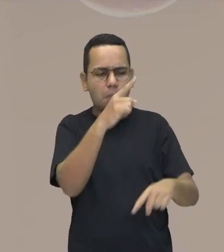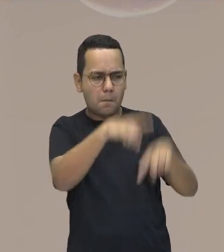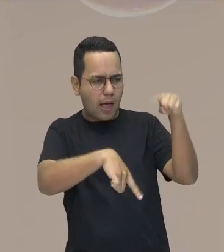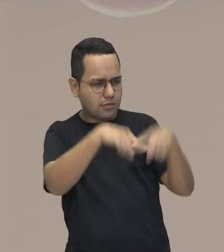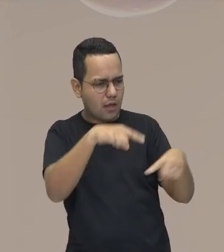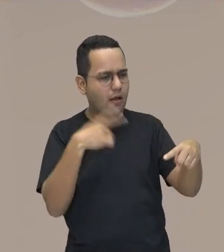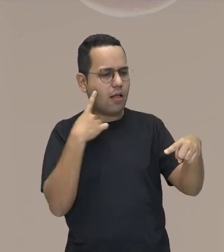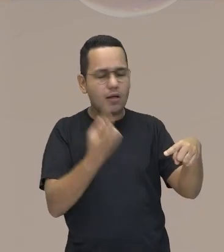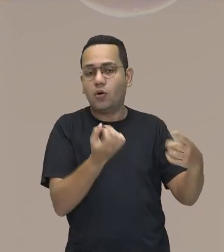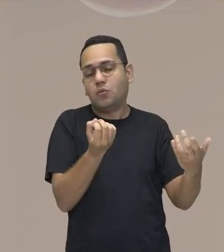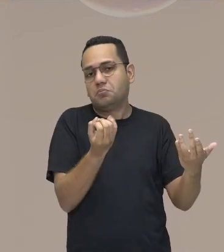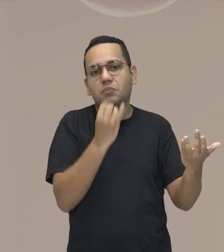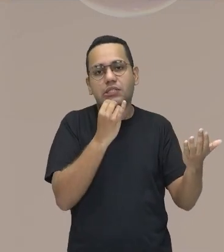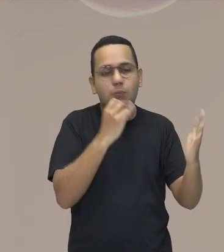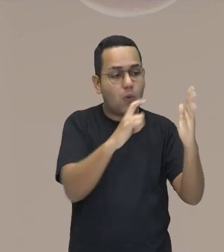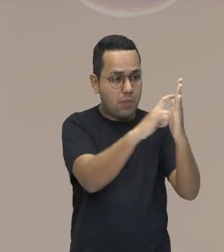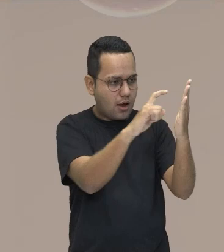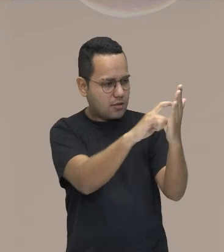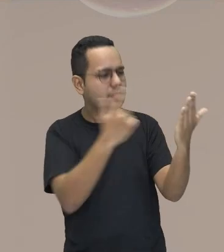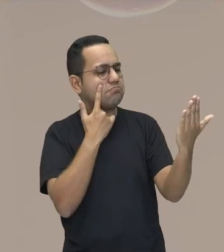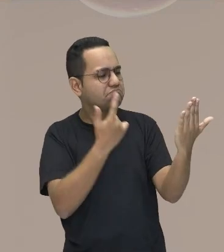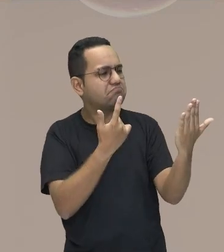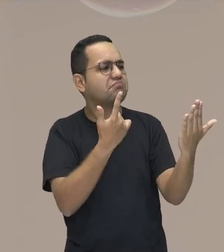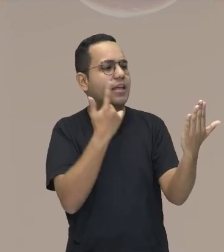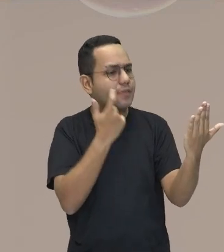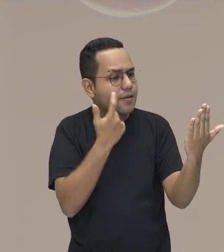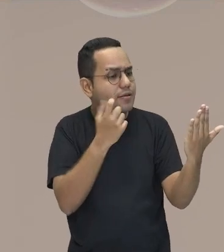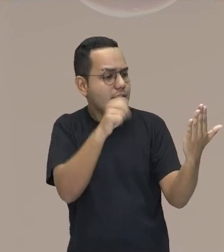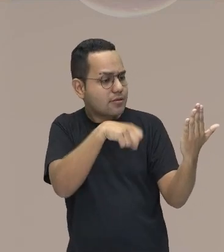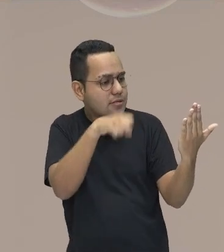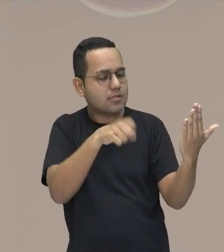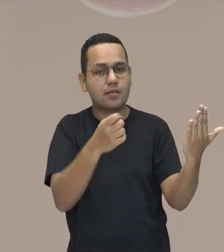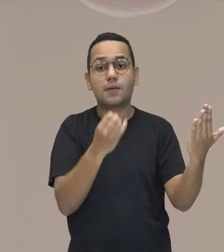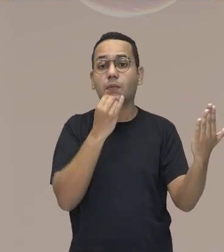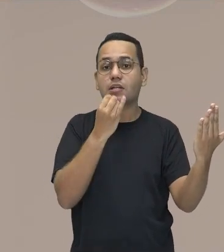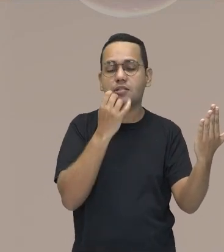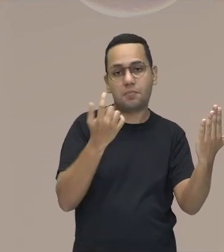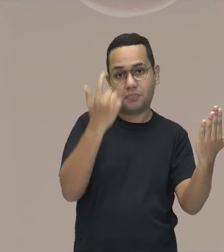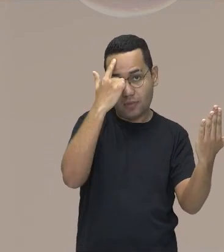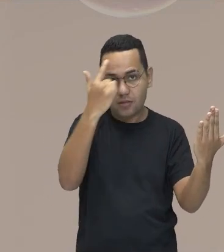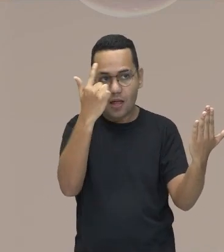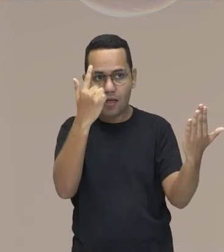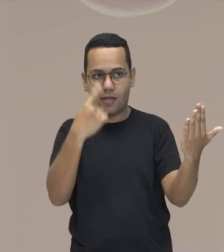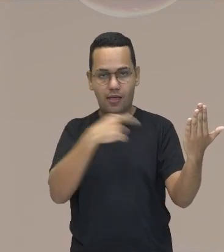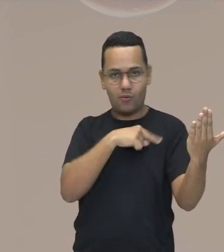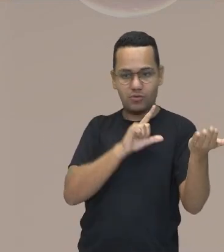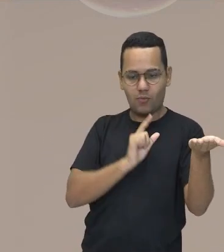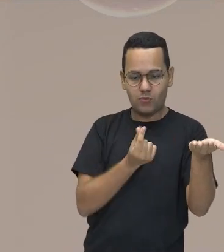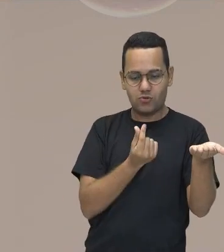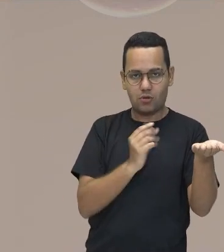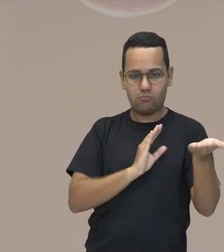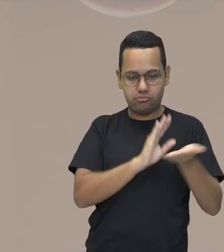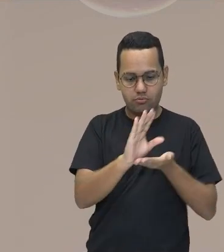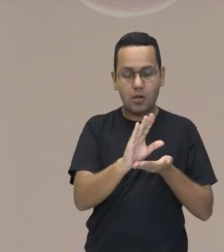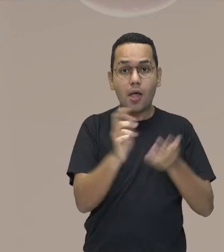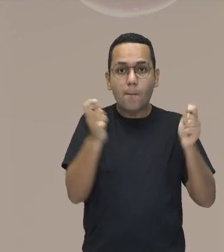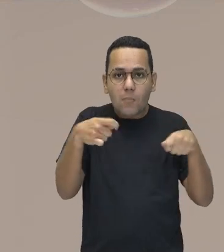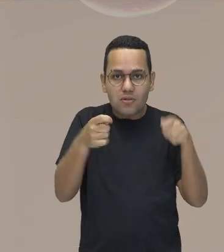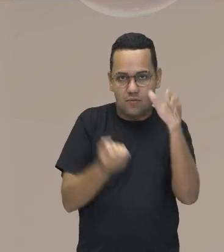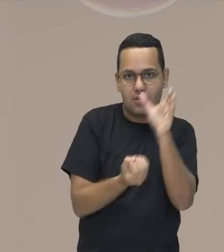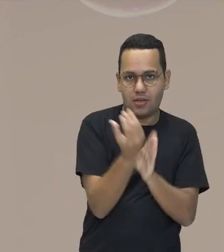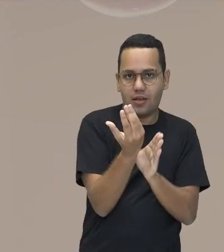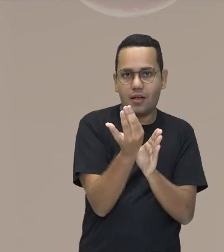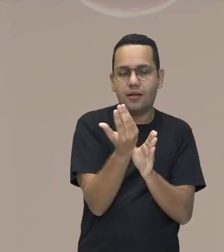esse aplicativo, interessante. Você tem a ideia, eu tenho o dinheiro, bora botar em prática. Então essas pessoas são aquelas